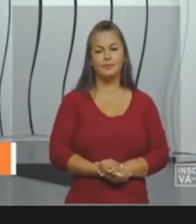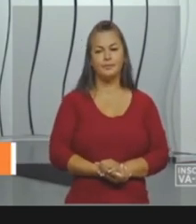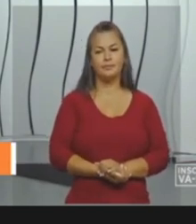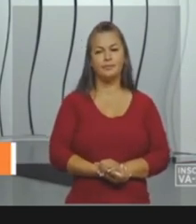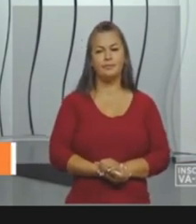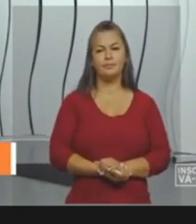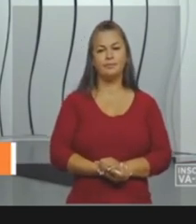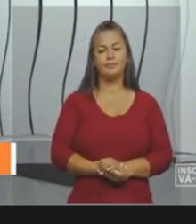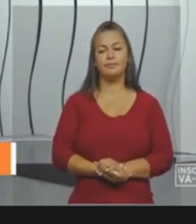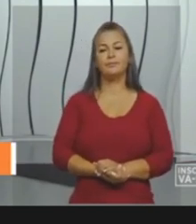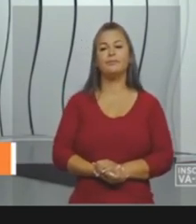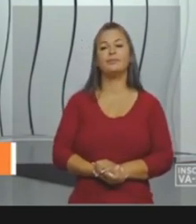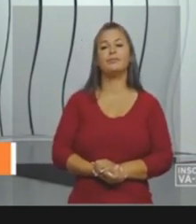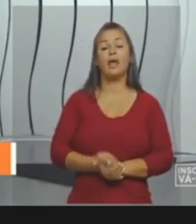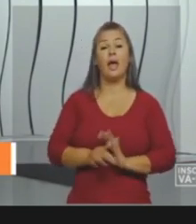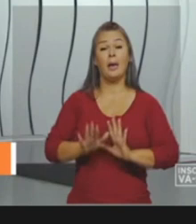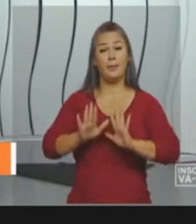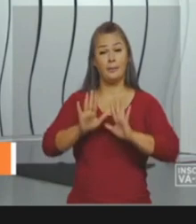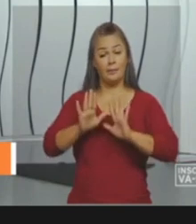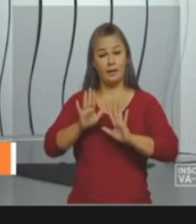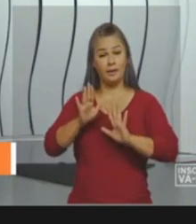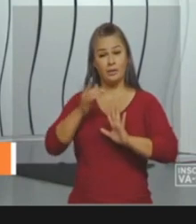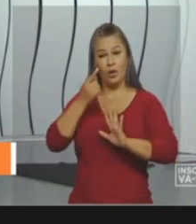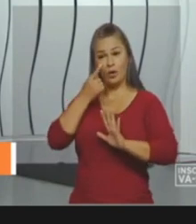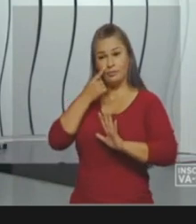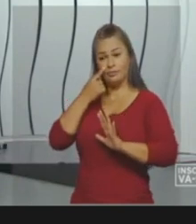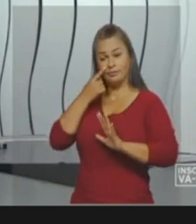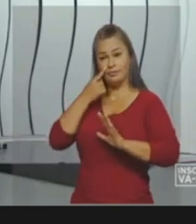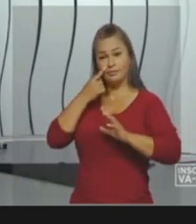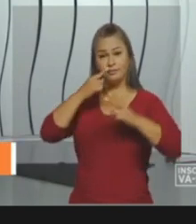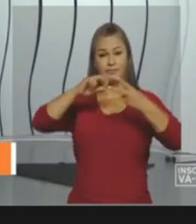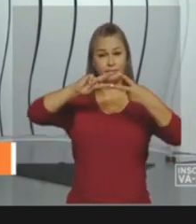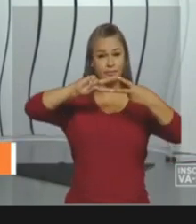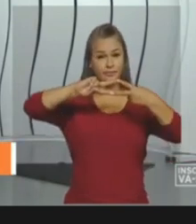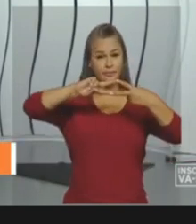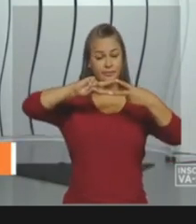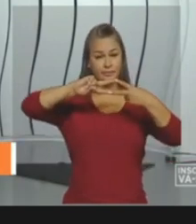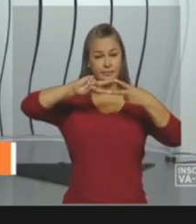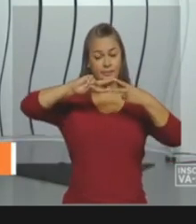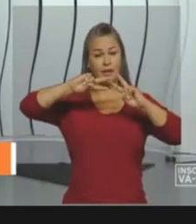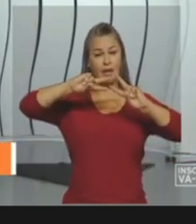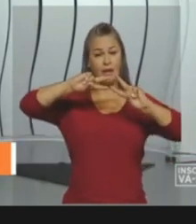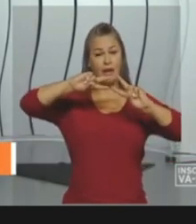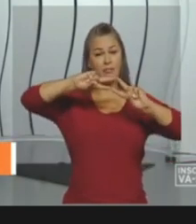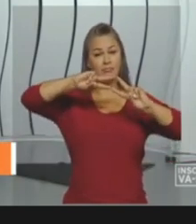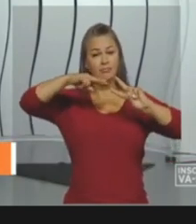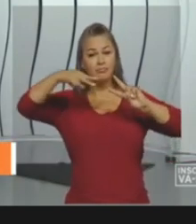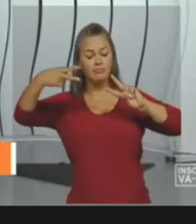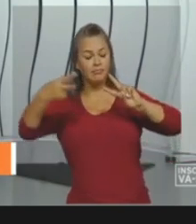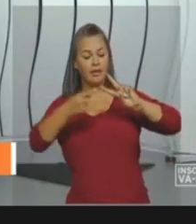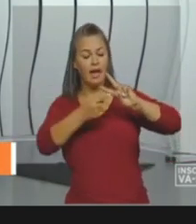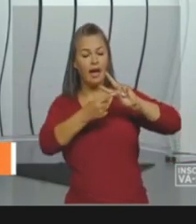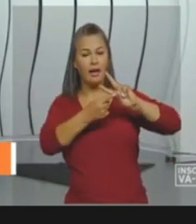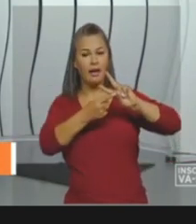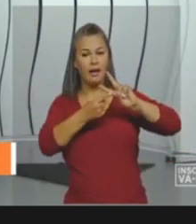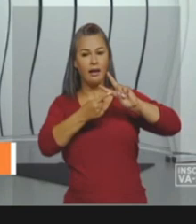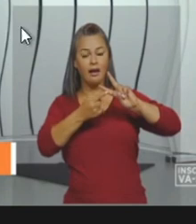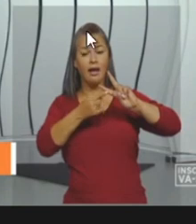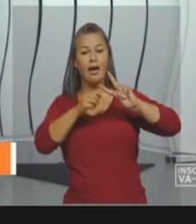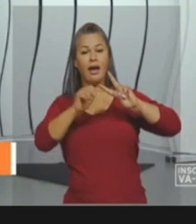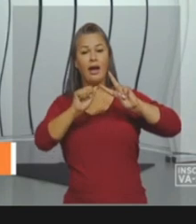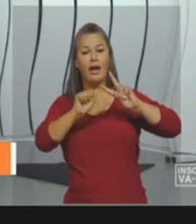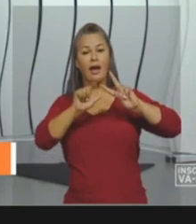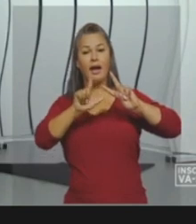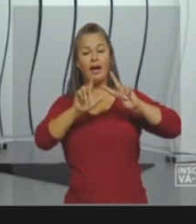Os alelos IA e B, só lembrando aqui, quando eu falo de alelo, eu estou falando de genes que estão pareados um com o